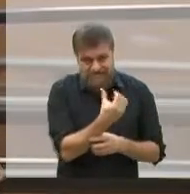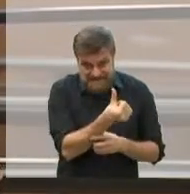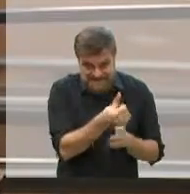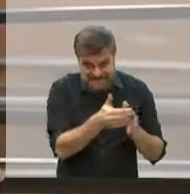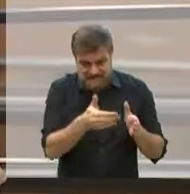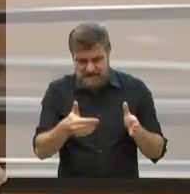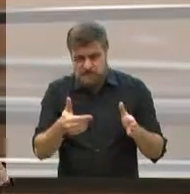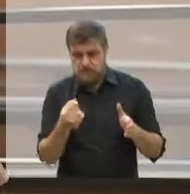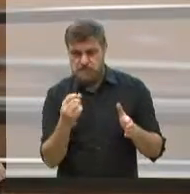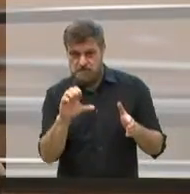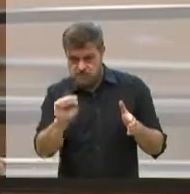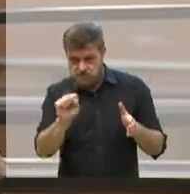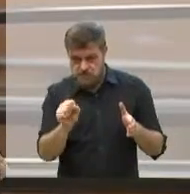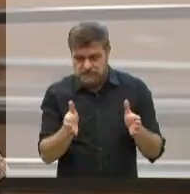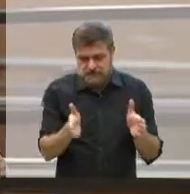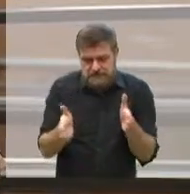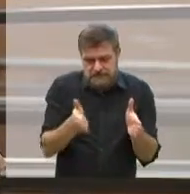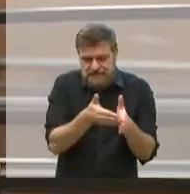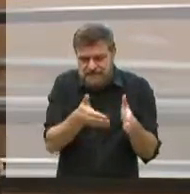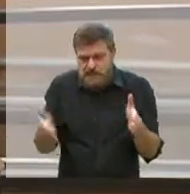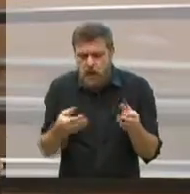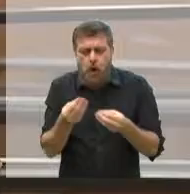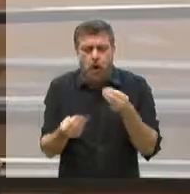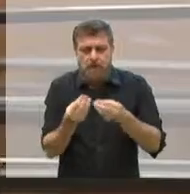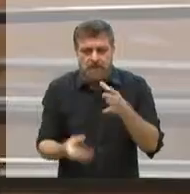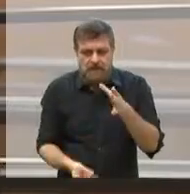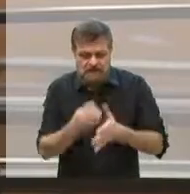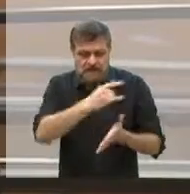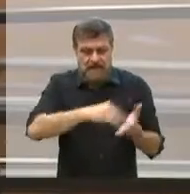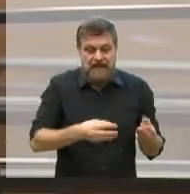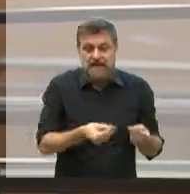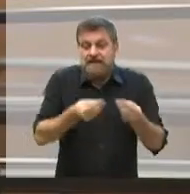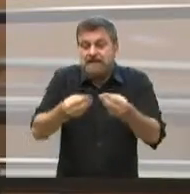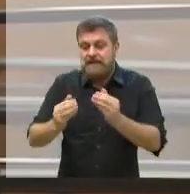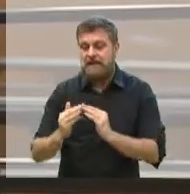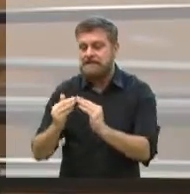né? Como que estava naquela época? Mudou alguma coisa de lá para cá?